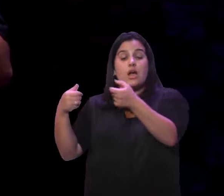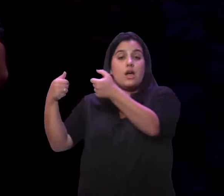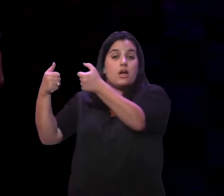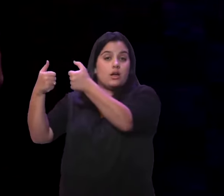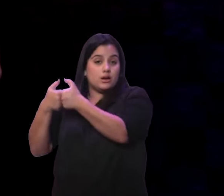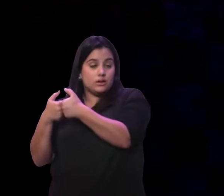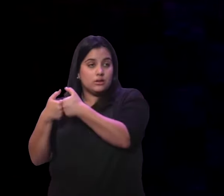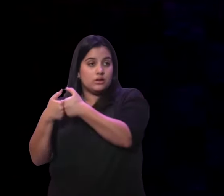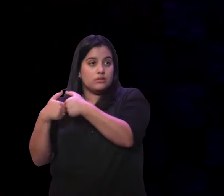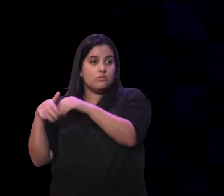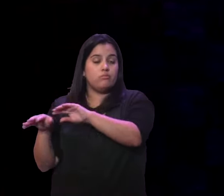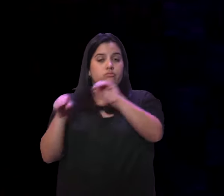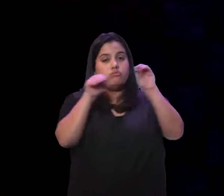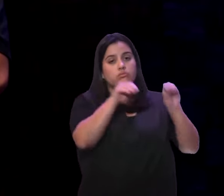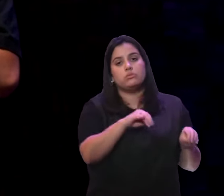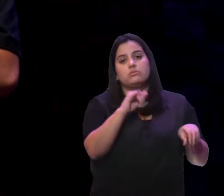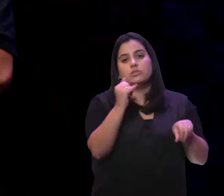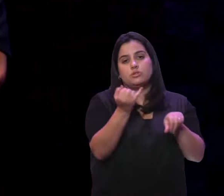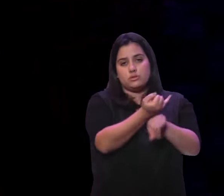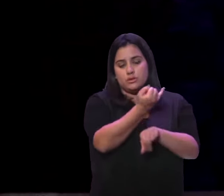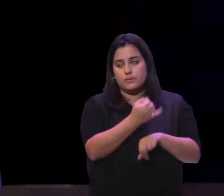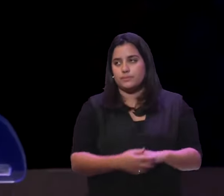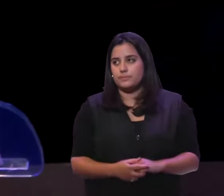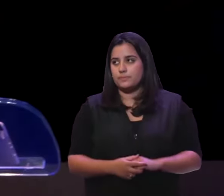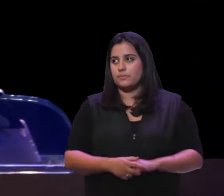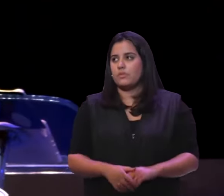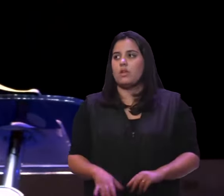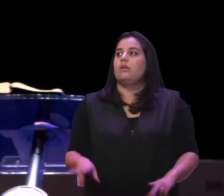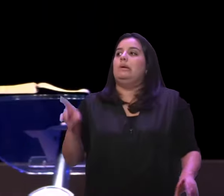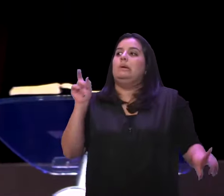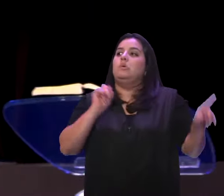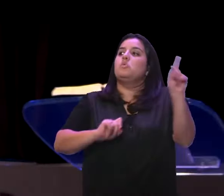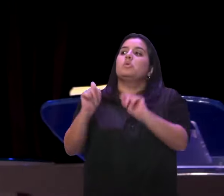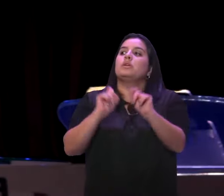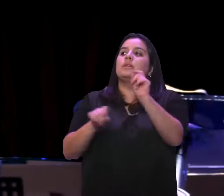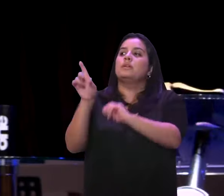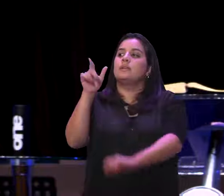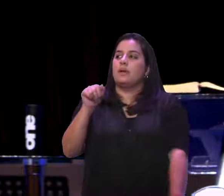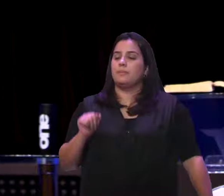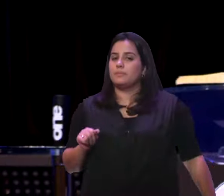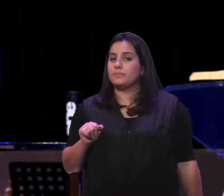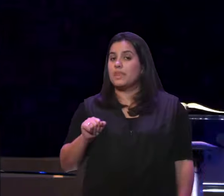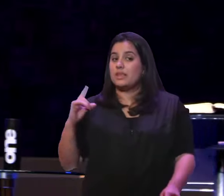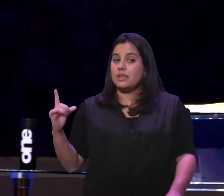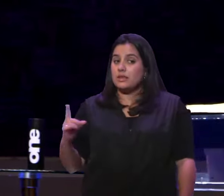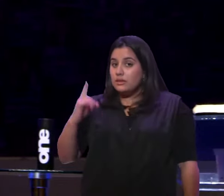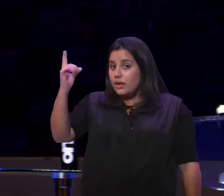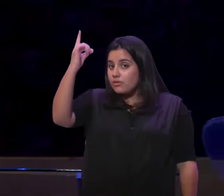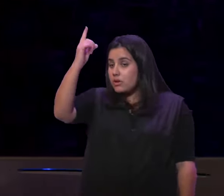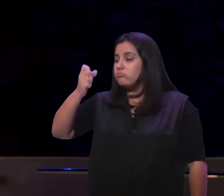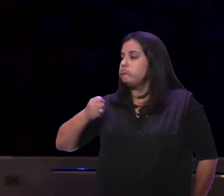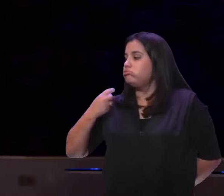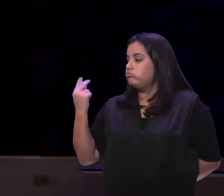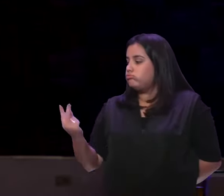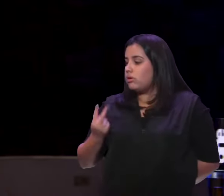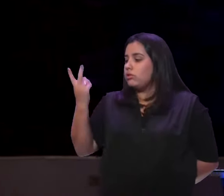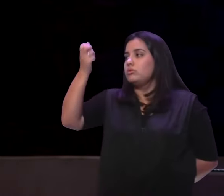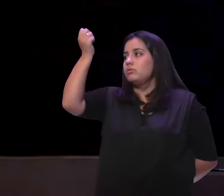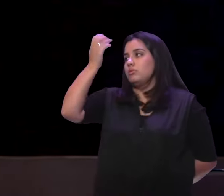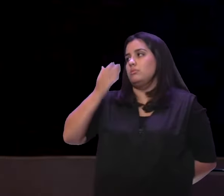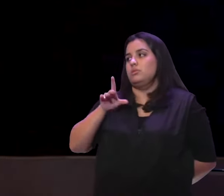Arca da Aliança para lá. O que isso representa? Que Davi valorizava a presença de